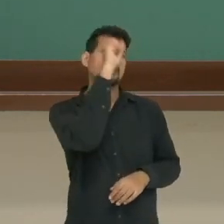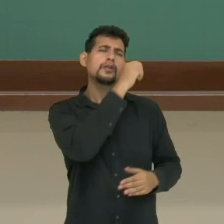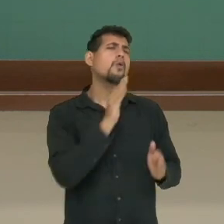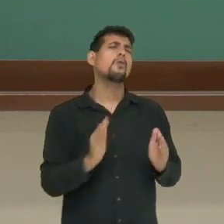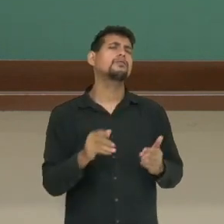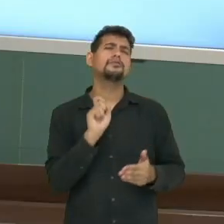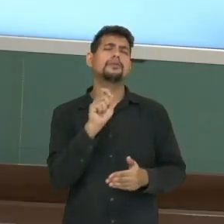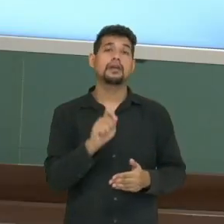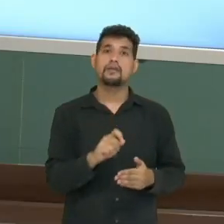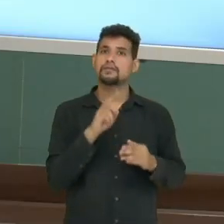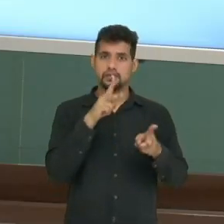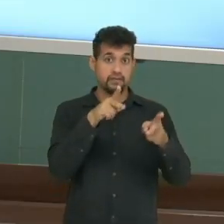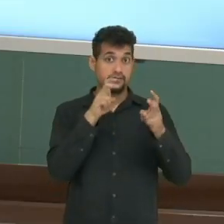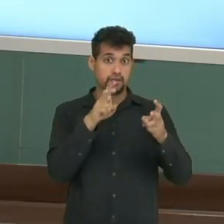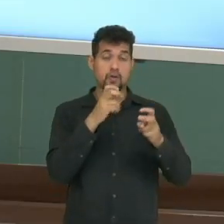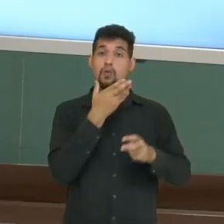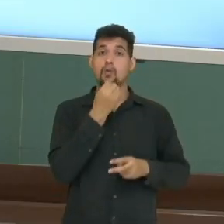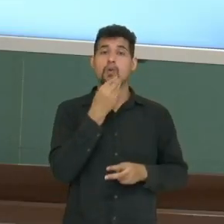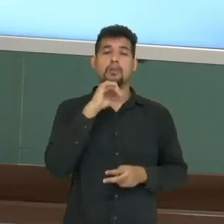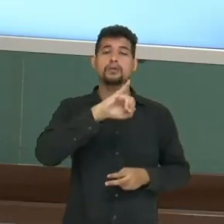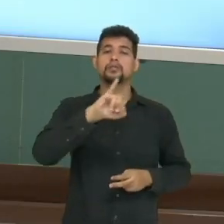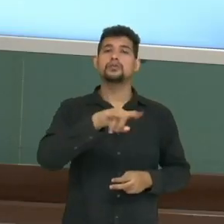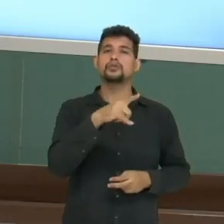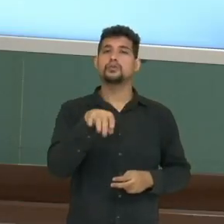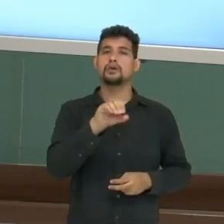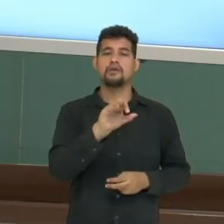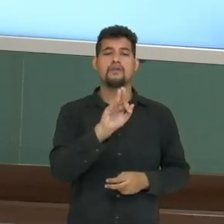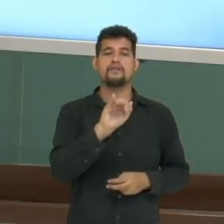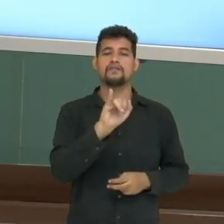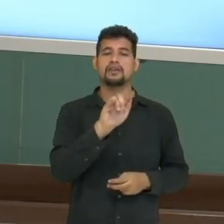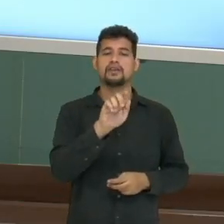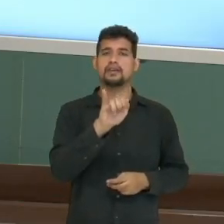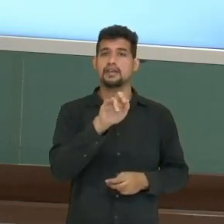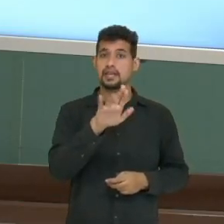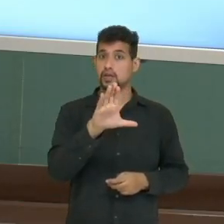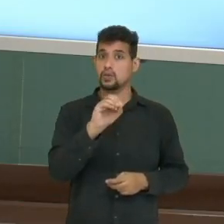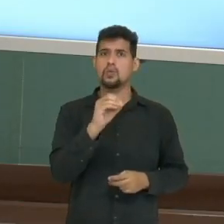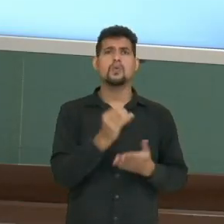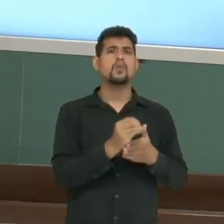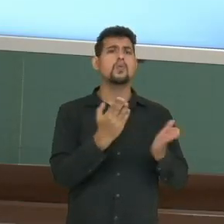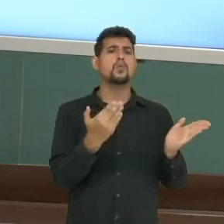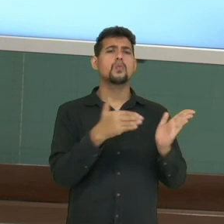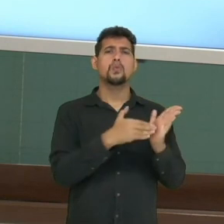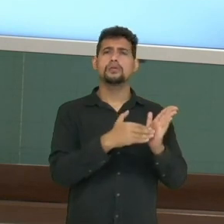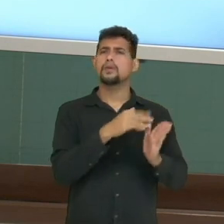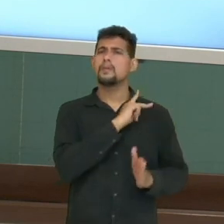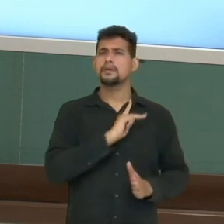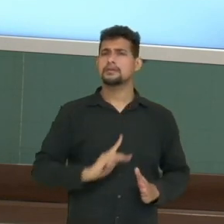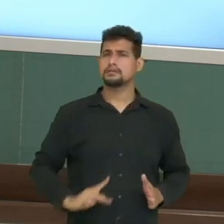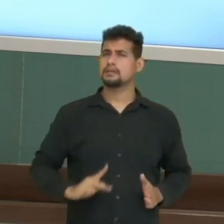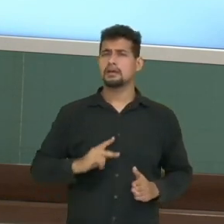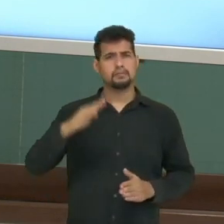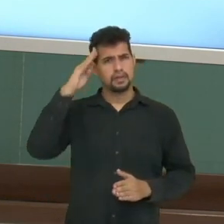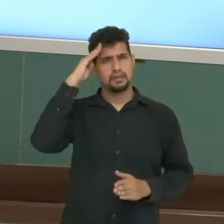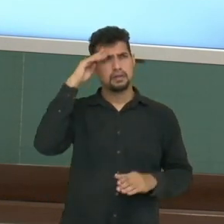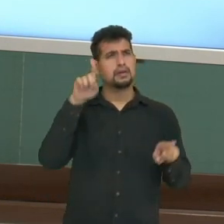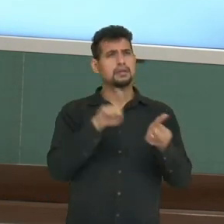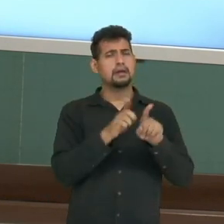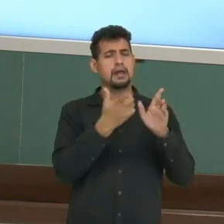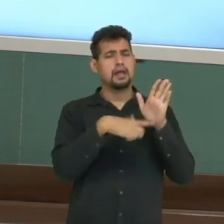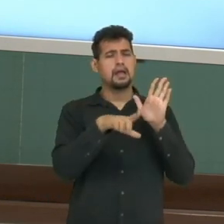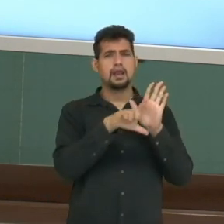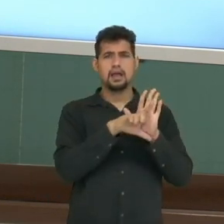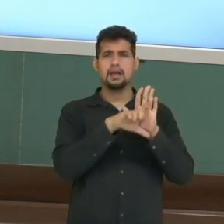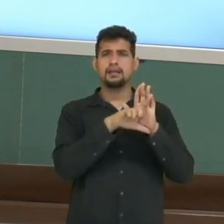aula? Você viu que João Figueiredo foi o último presidente do regime militar no Brasil. A lei da anistia foi aprovada aí no finalzinho